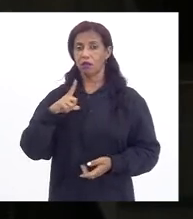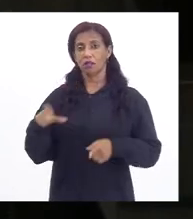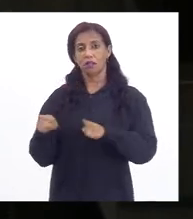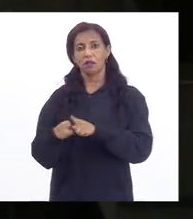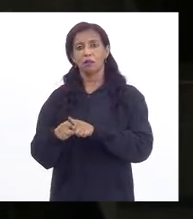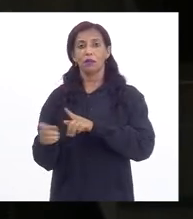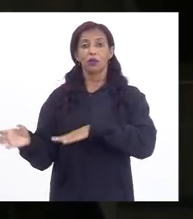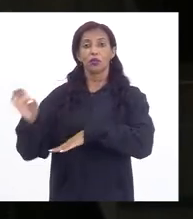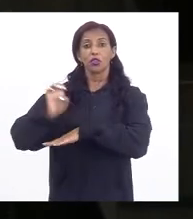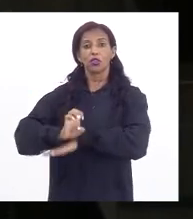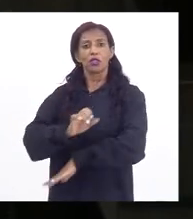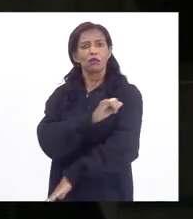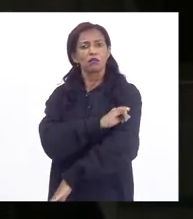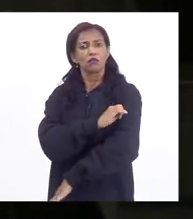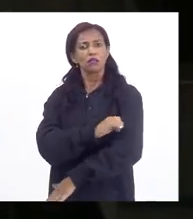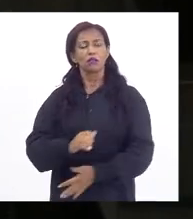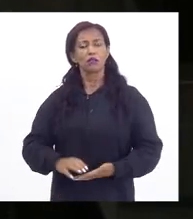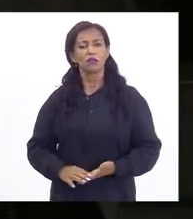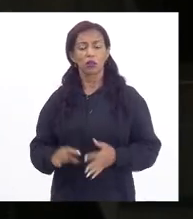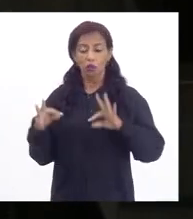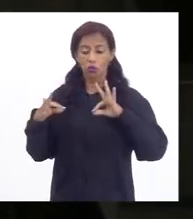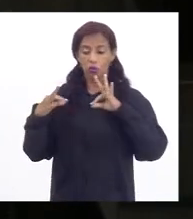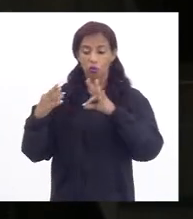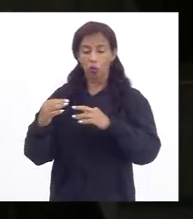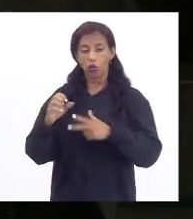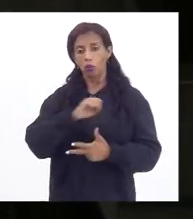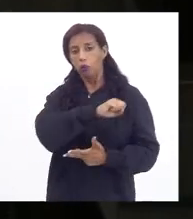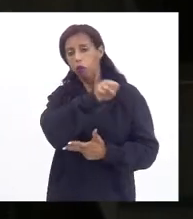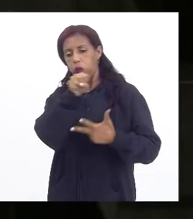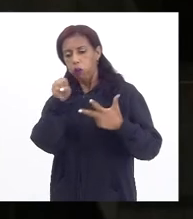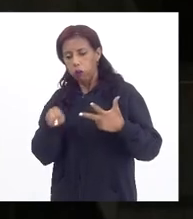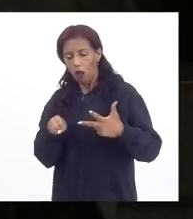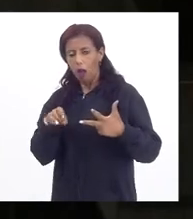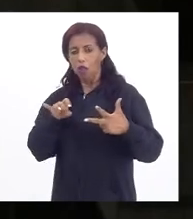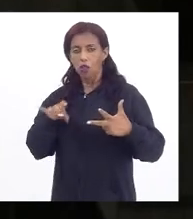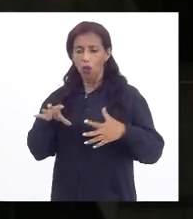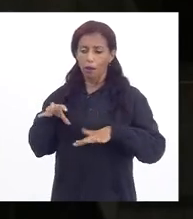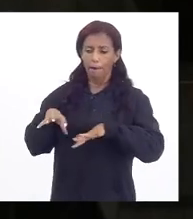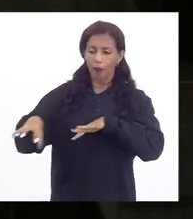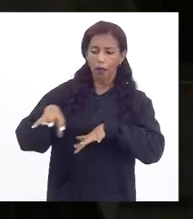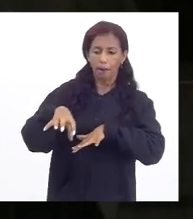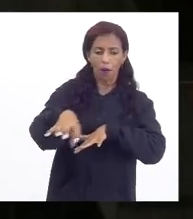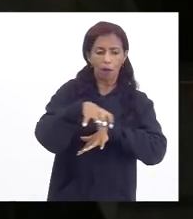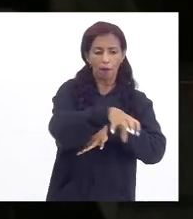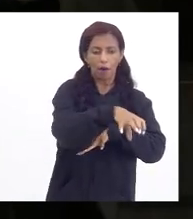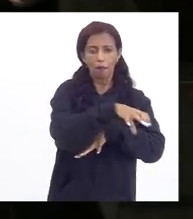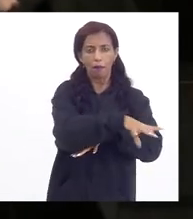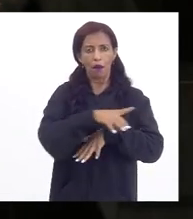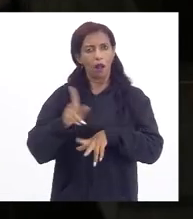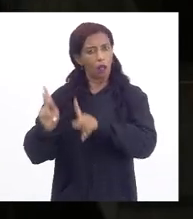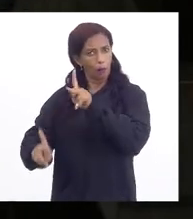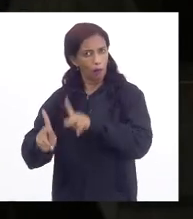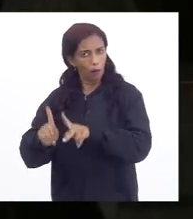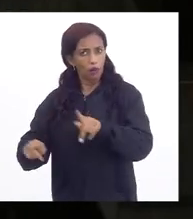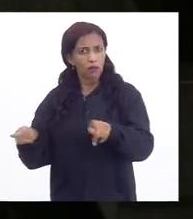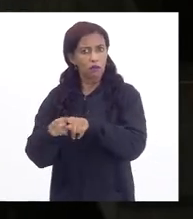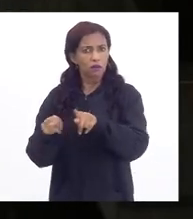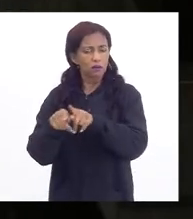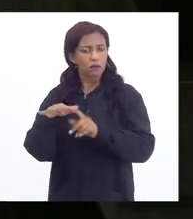o Estado do Rio de Janeiro, todos os seus poderes, todos os seus entes autônomos e a sua população,